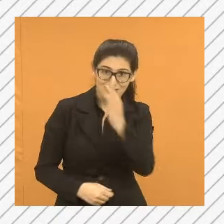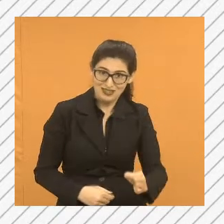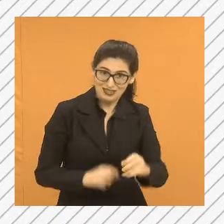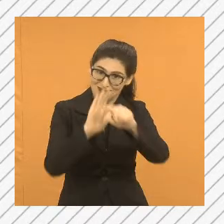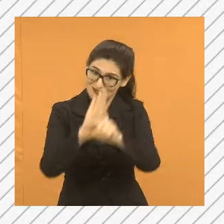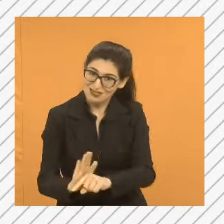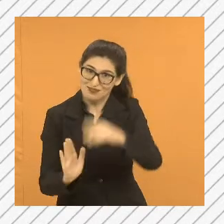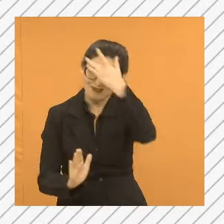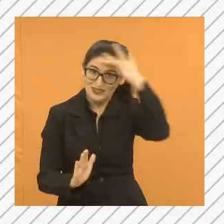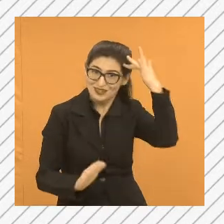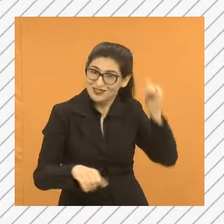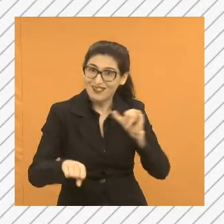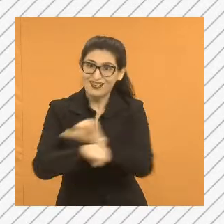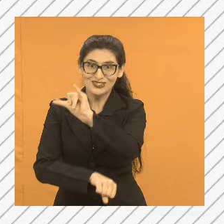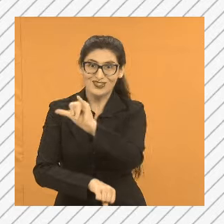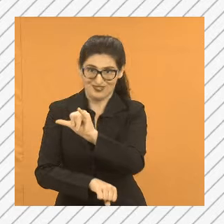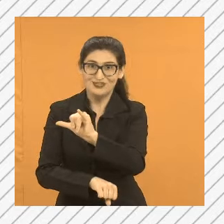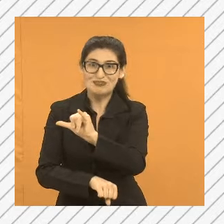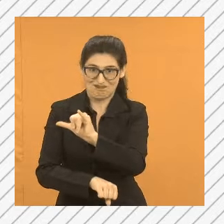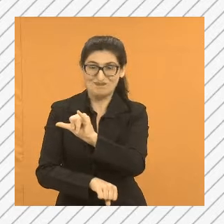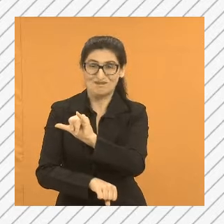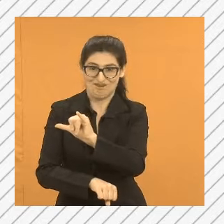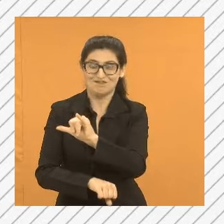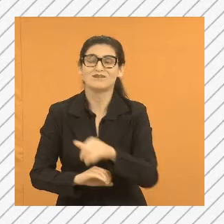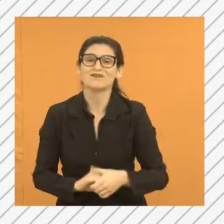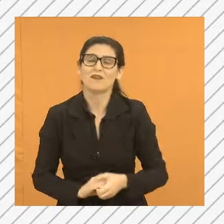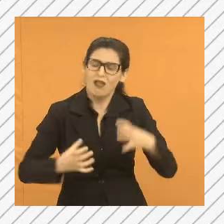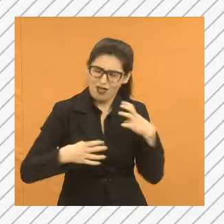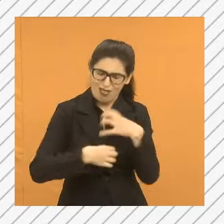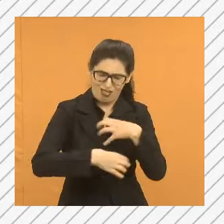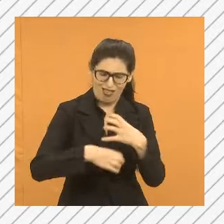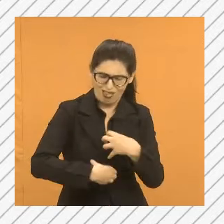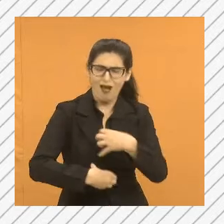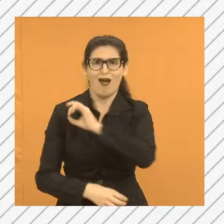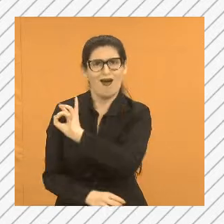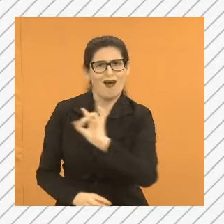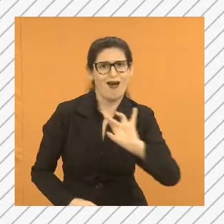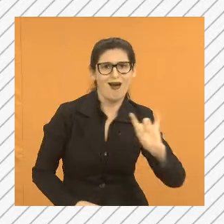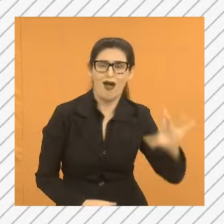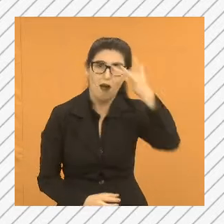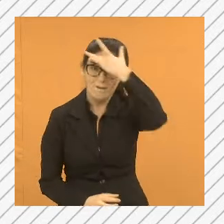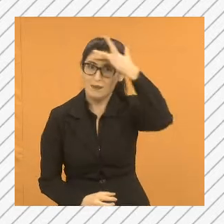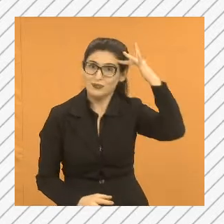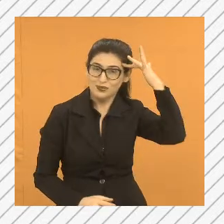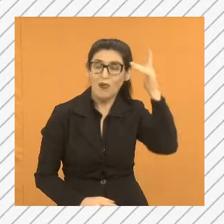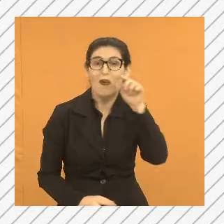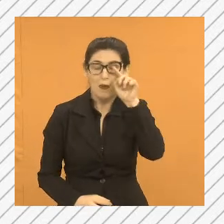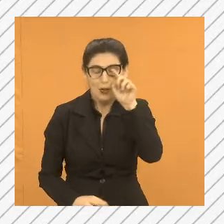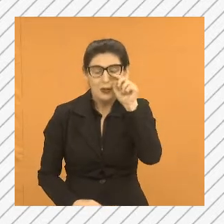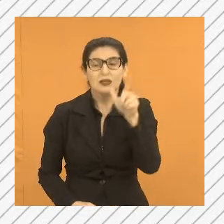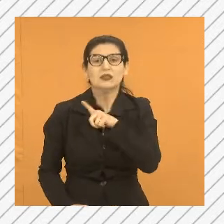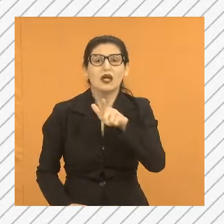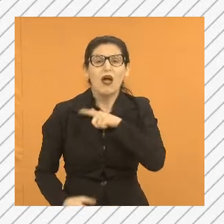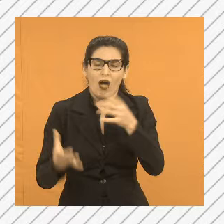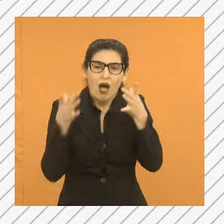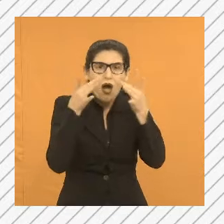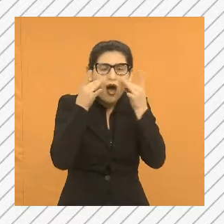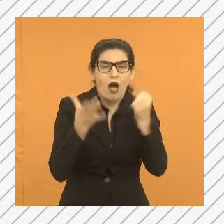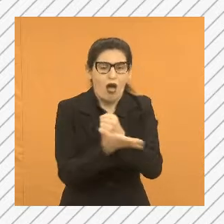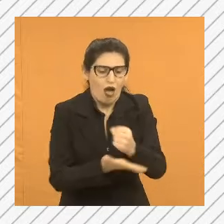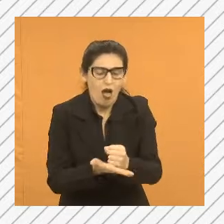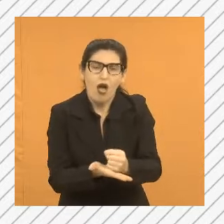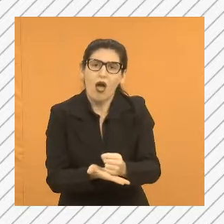No que se refere às consultas por habitantes, nós temos na atenção básica, no ano